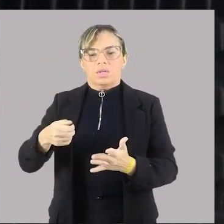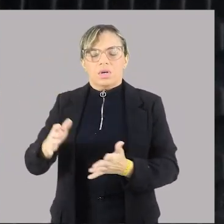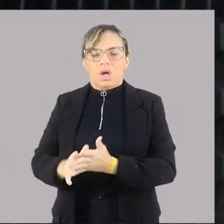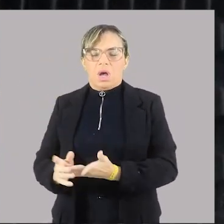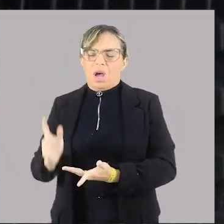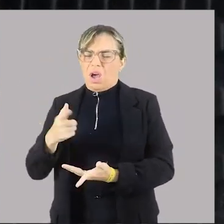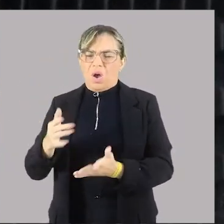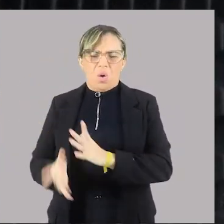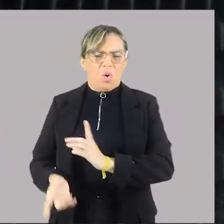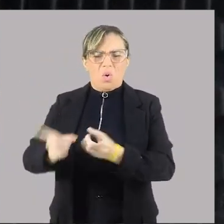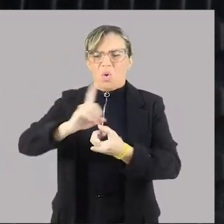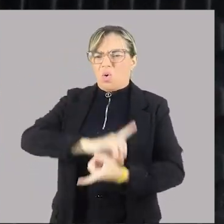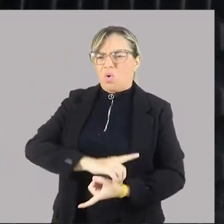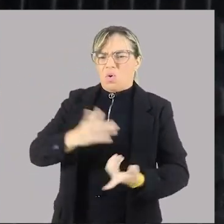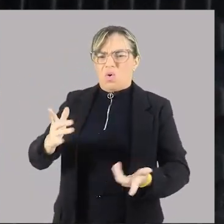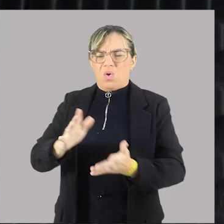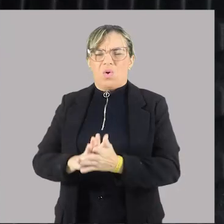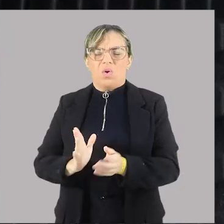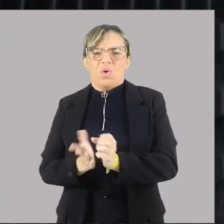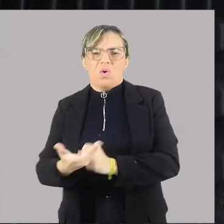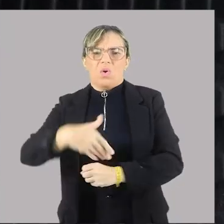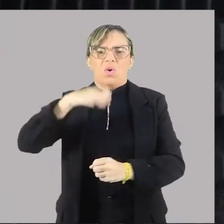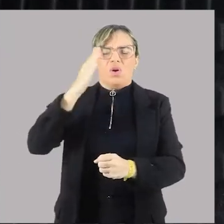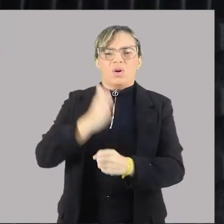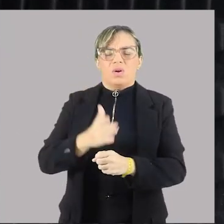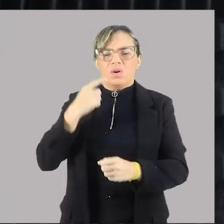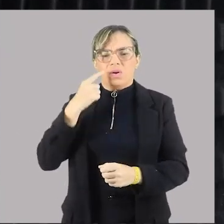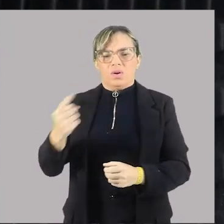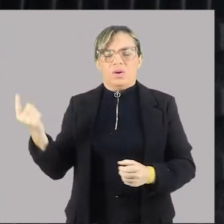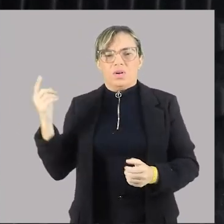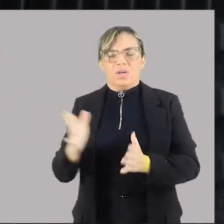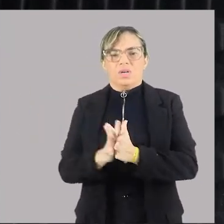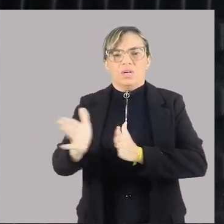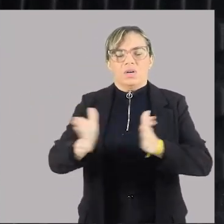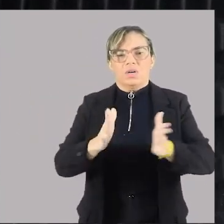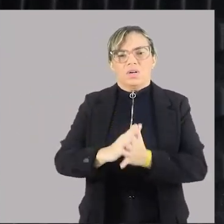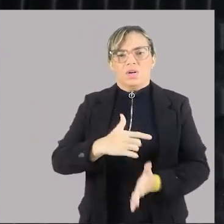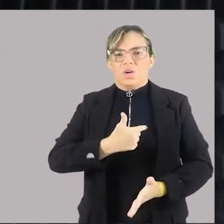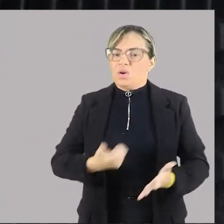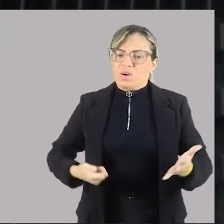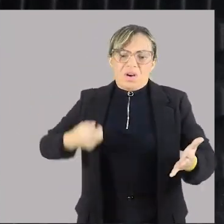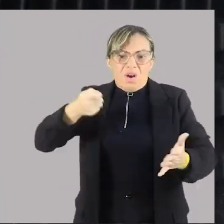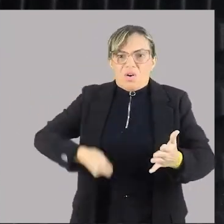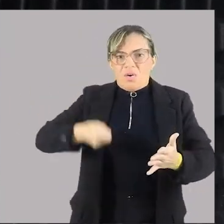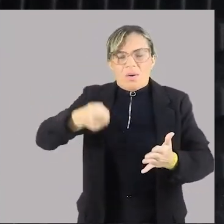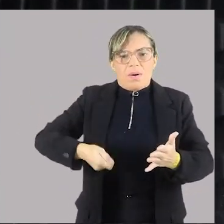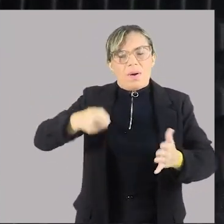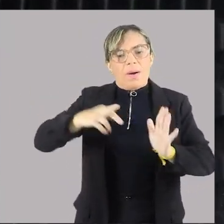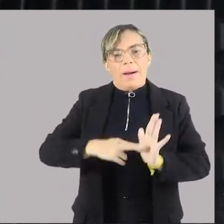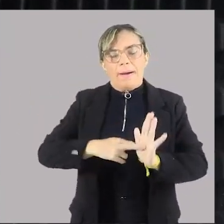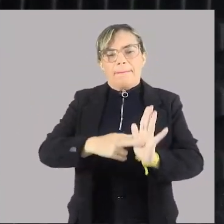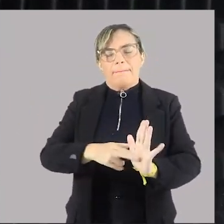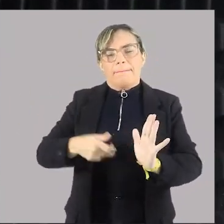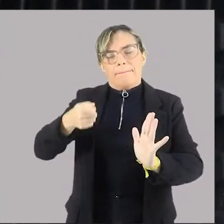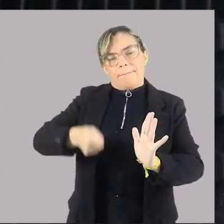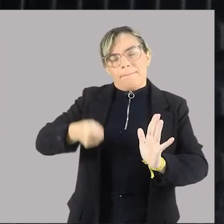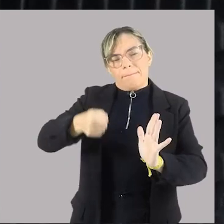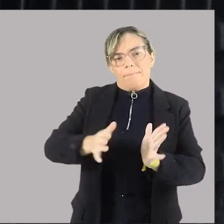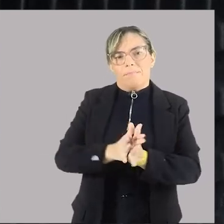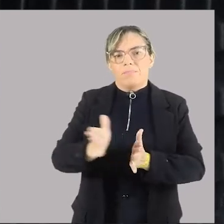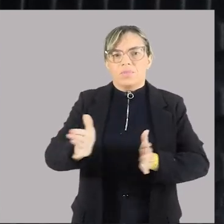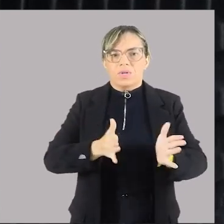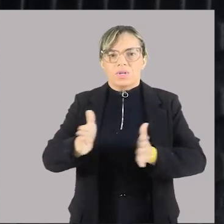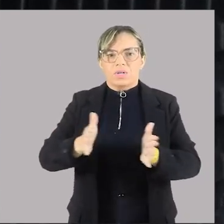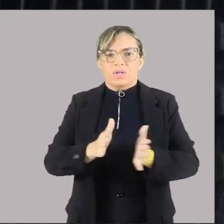autoritárias, contra forças fascistas. E o Estado Novo é um Estado autoritário. E o Estado Novo é um Estado de